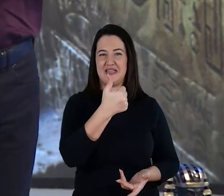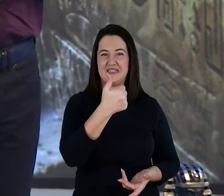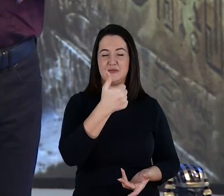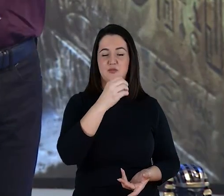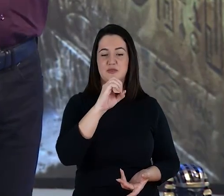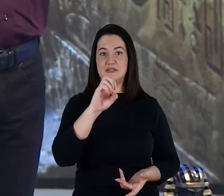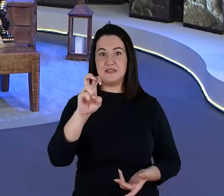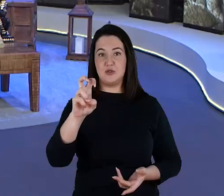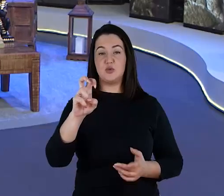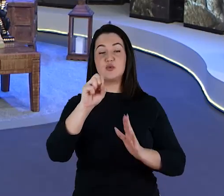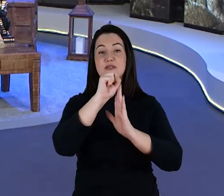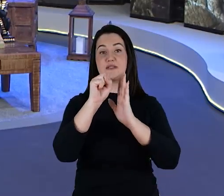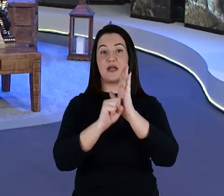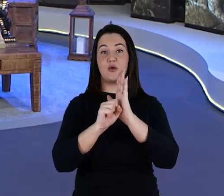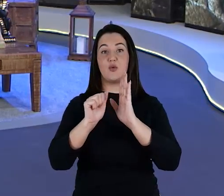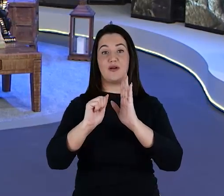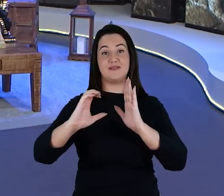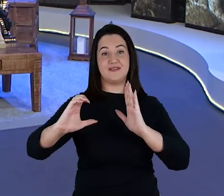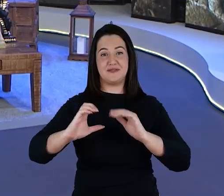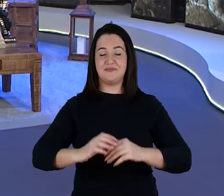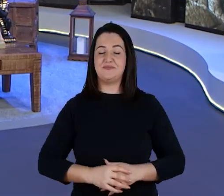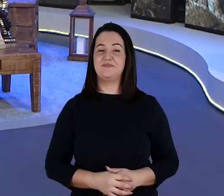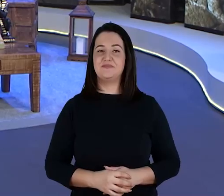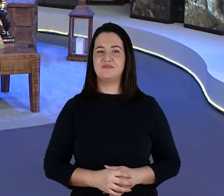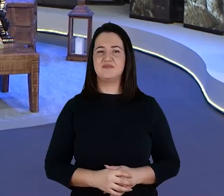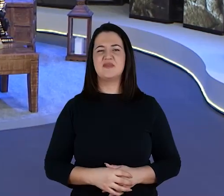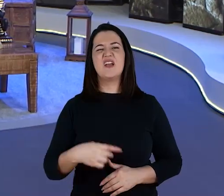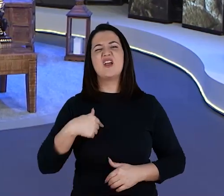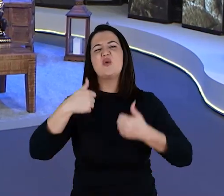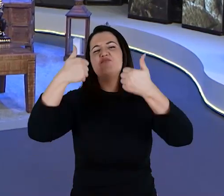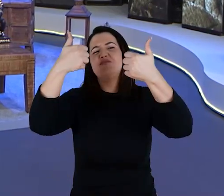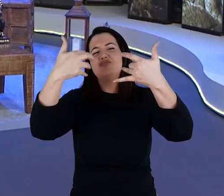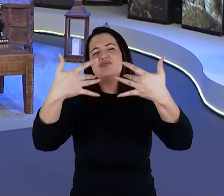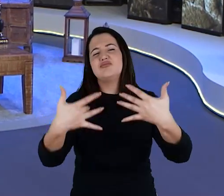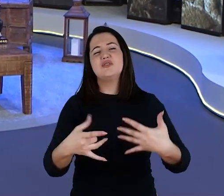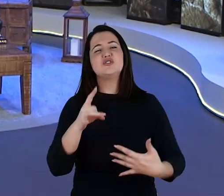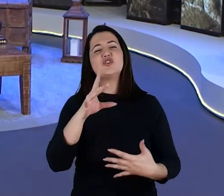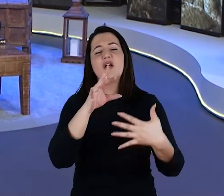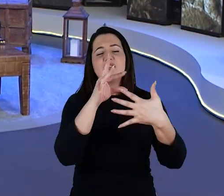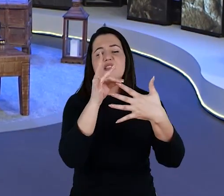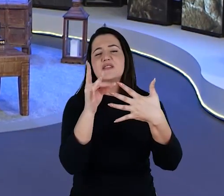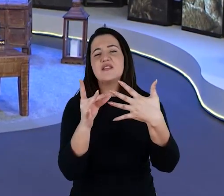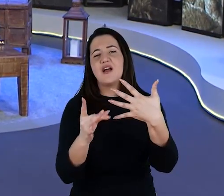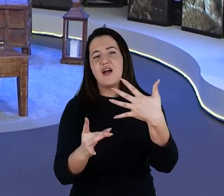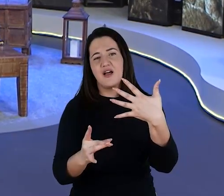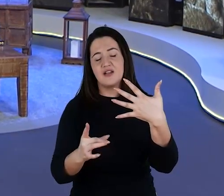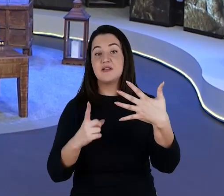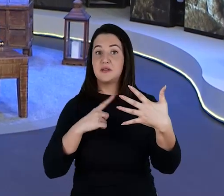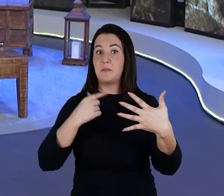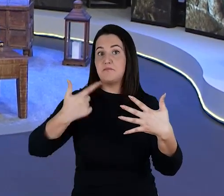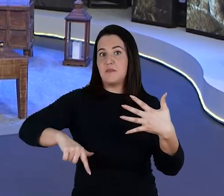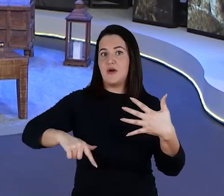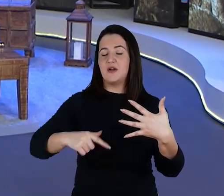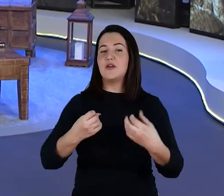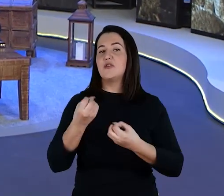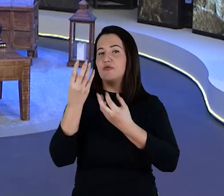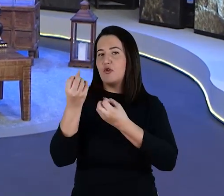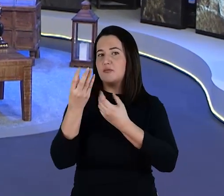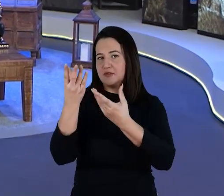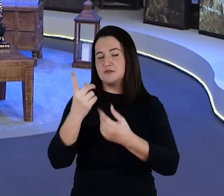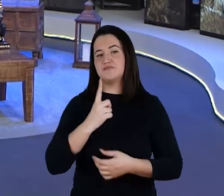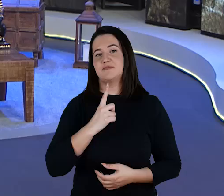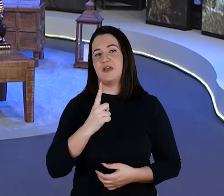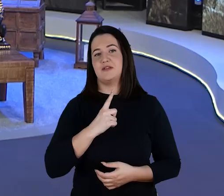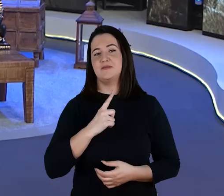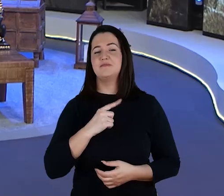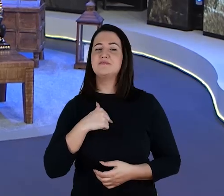Cristo. Bom, pessoal, aqui são apenas alguns detalhes. Há muito mais que eu poderia dizer sobre os hititas e a comprovação do texto